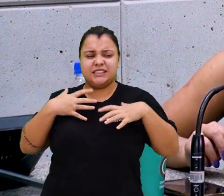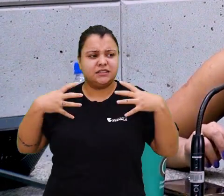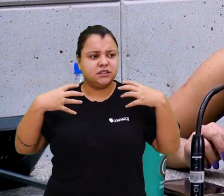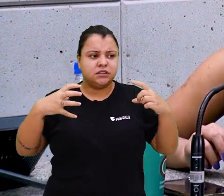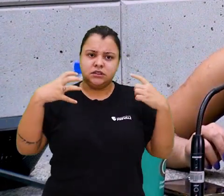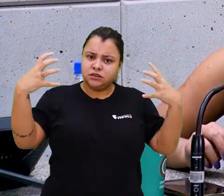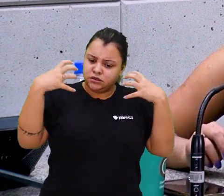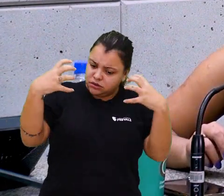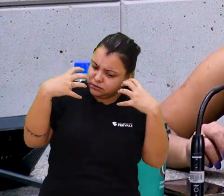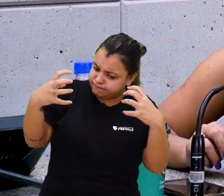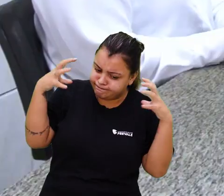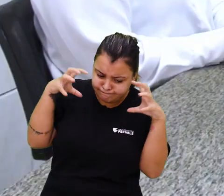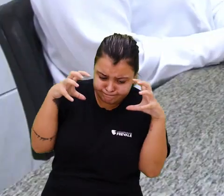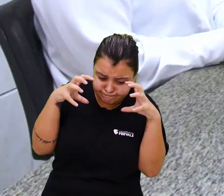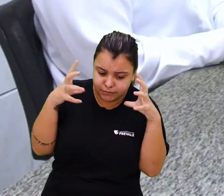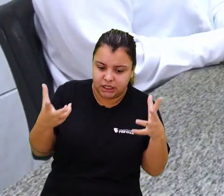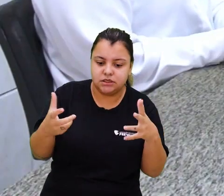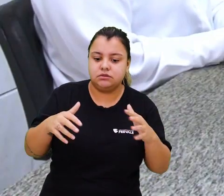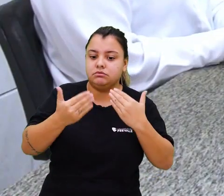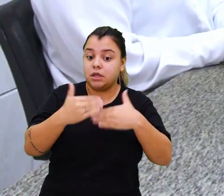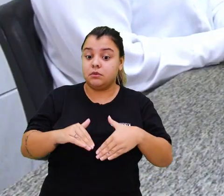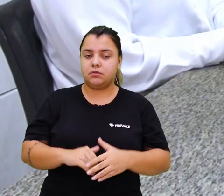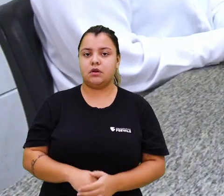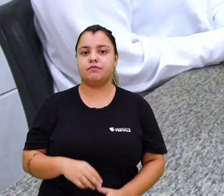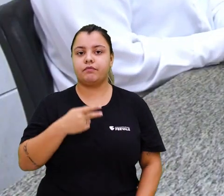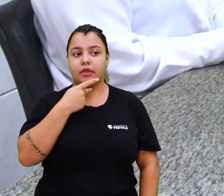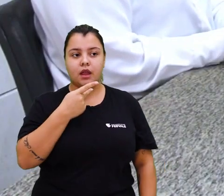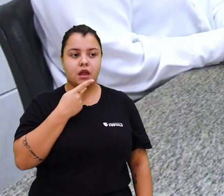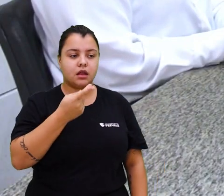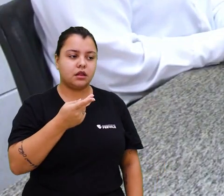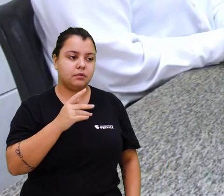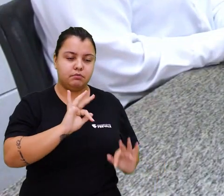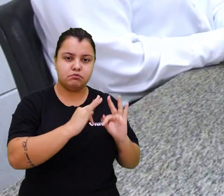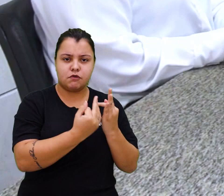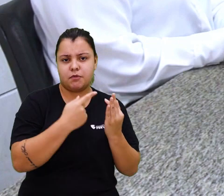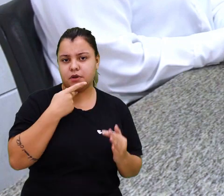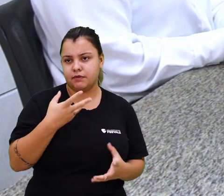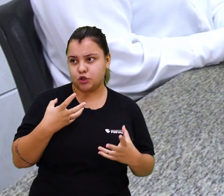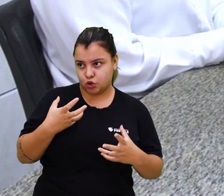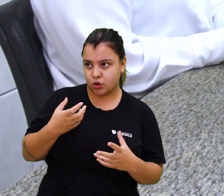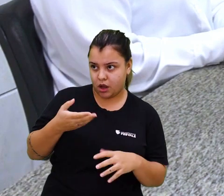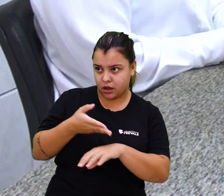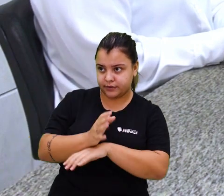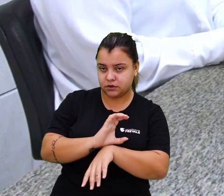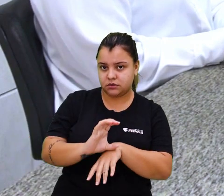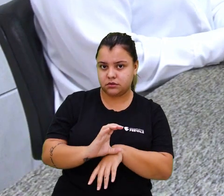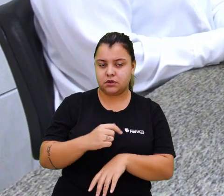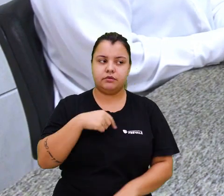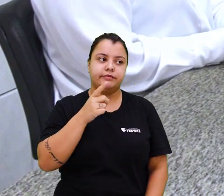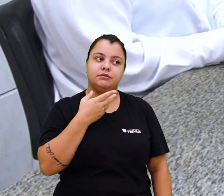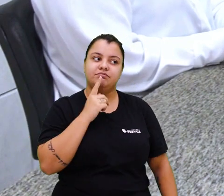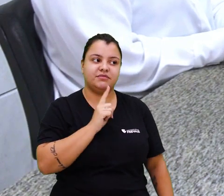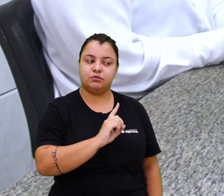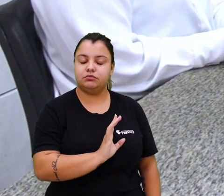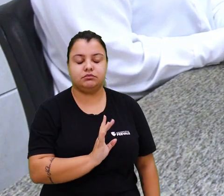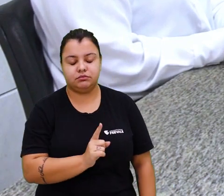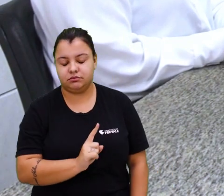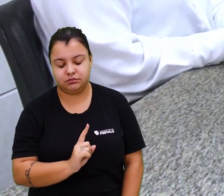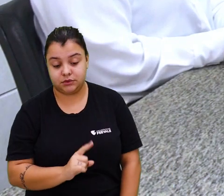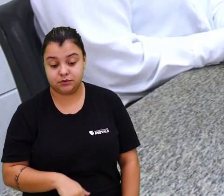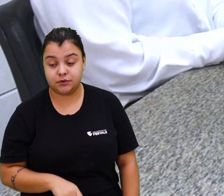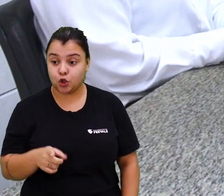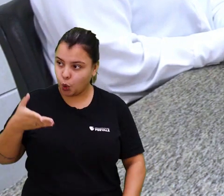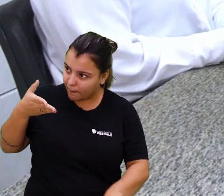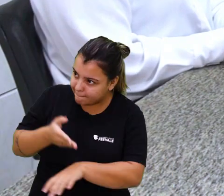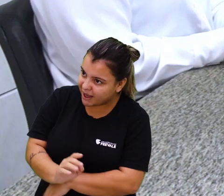pressão da prova e tudo mais e a minha vó até falou tu quer fazer um cursinho acho que a gente consegue te colocar Tu não fez cursinho não eu falei assim não não vou fazer